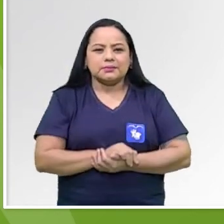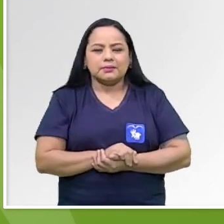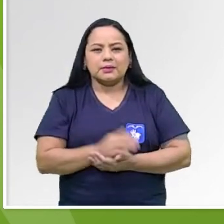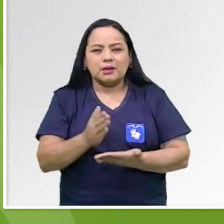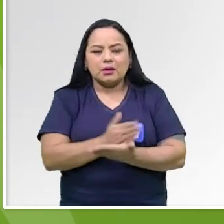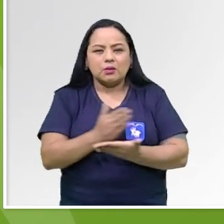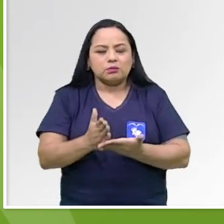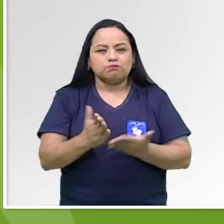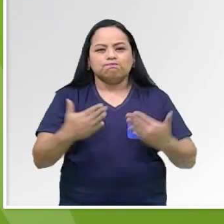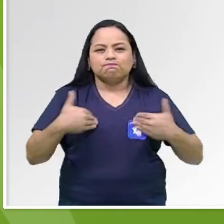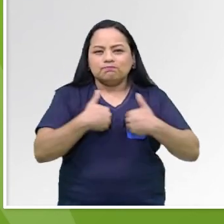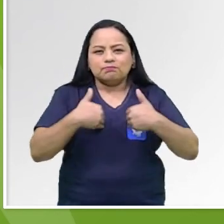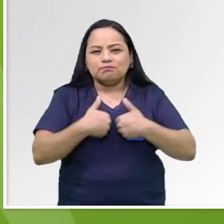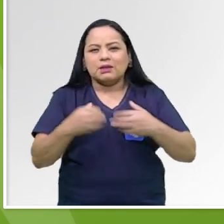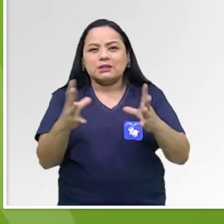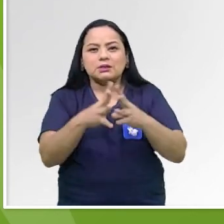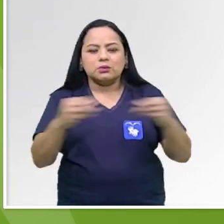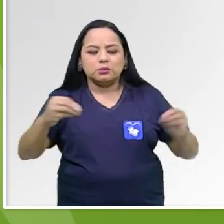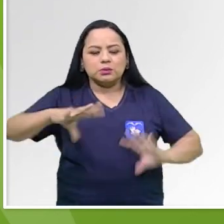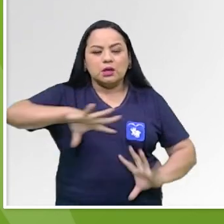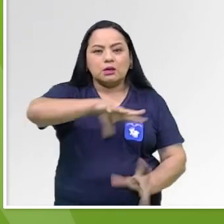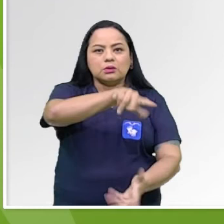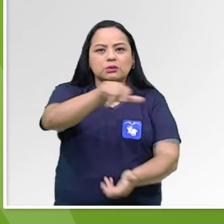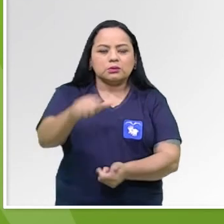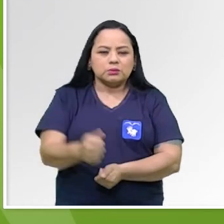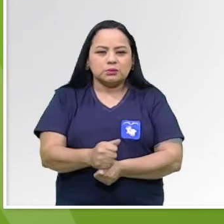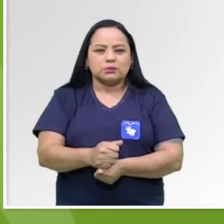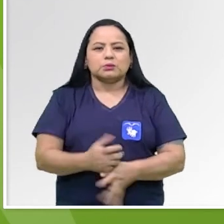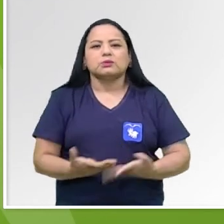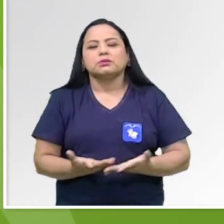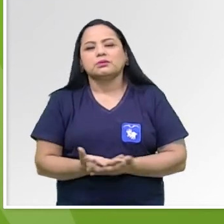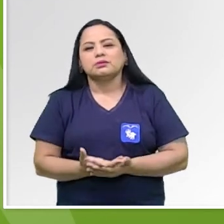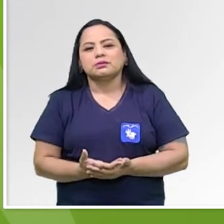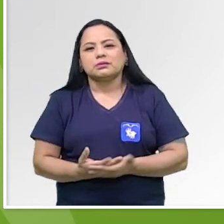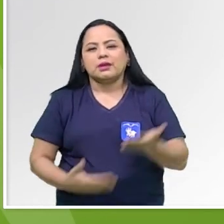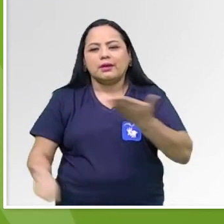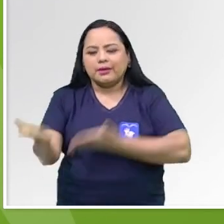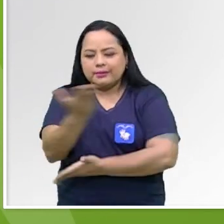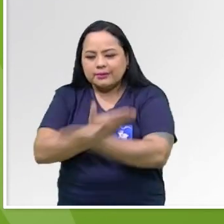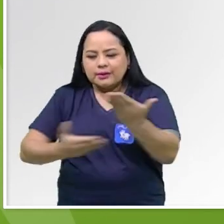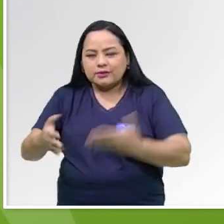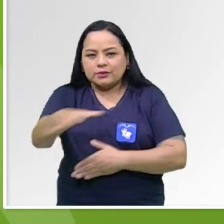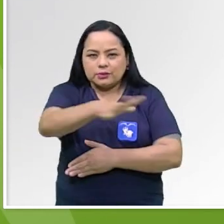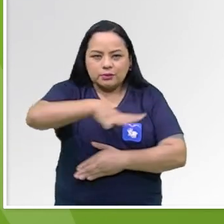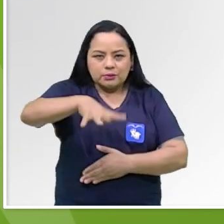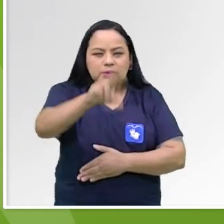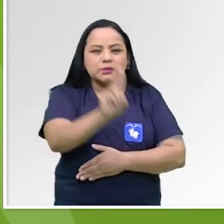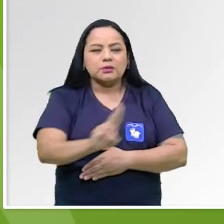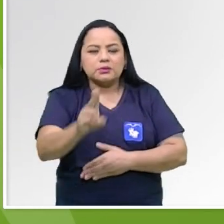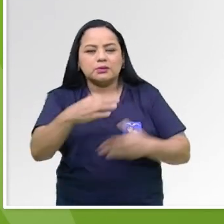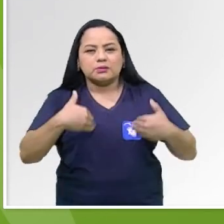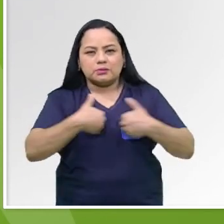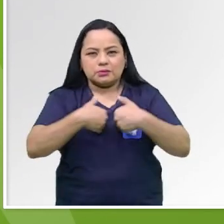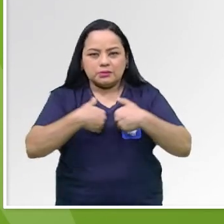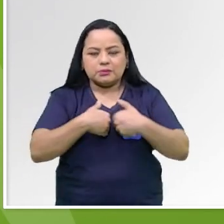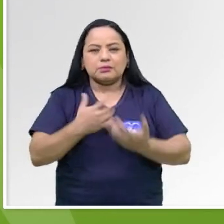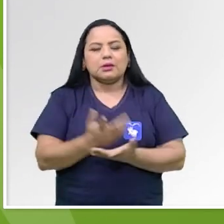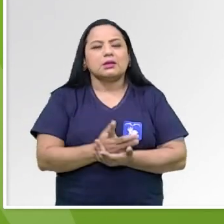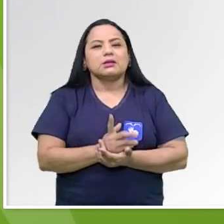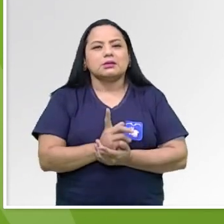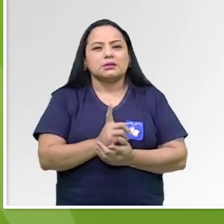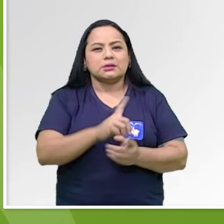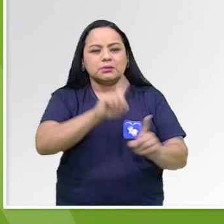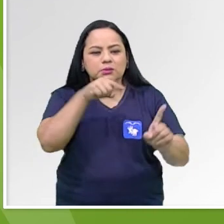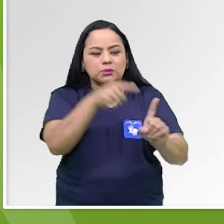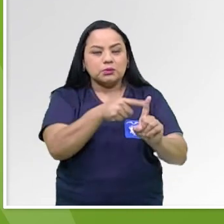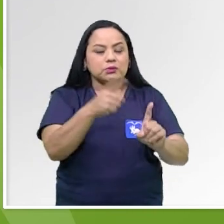animais à extinção, tá? Então a gente começou a interagir com o ambiente, começou a utilizar os animais para alguns fins e aí